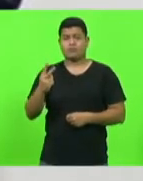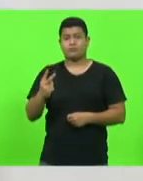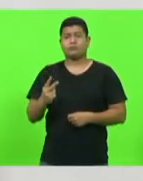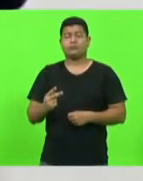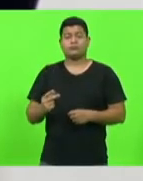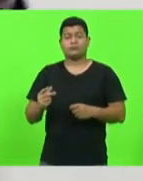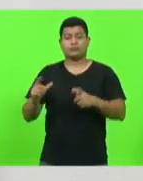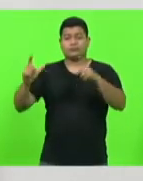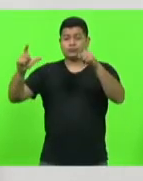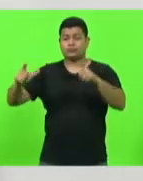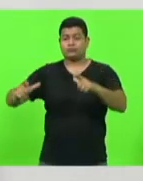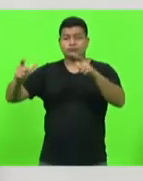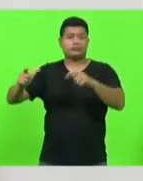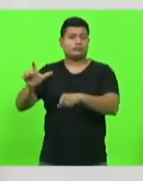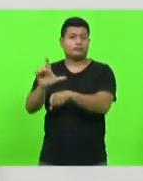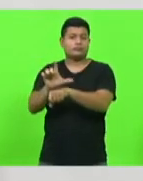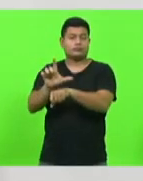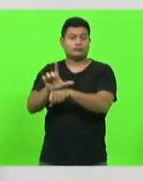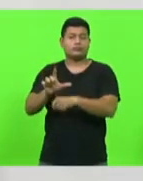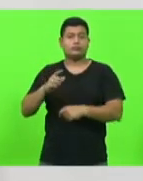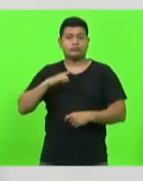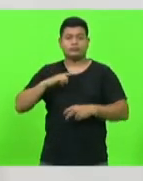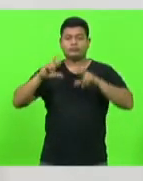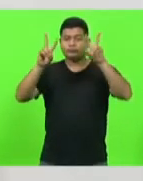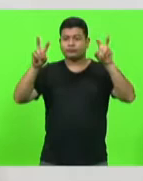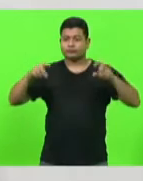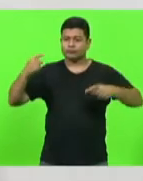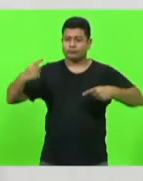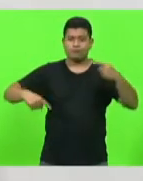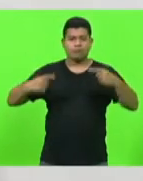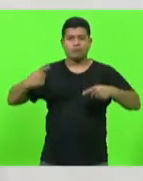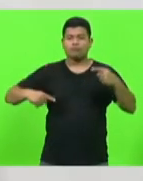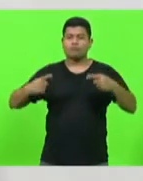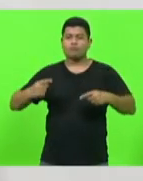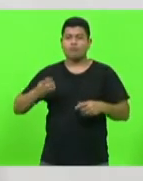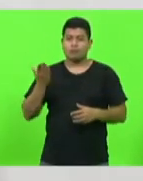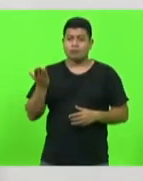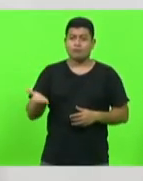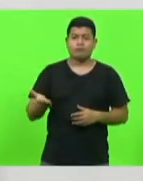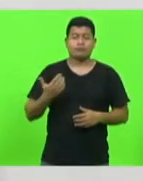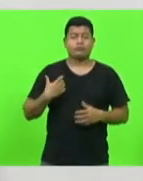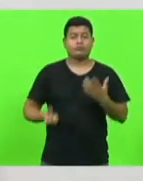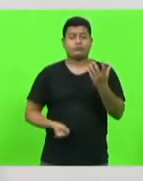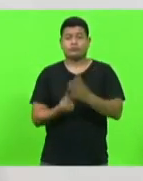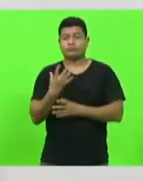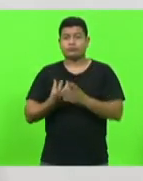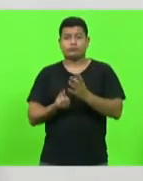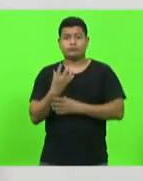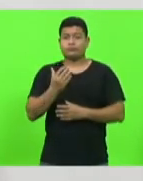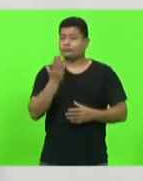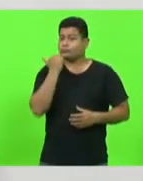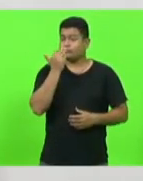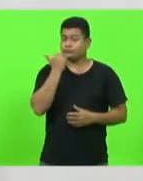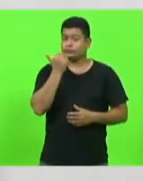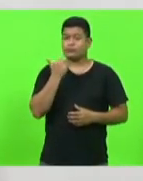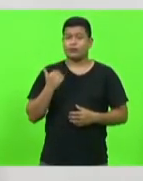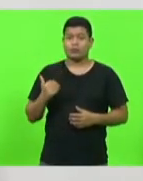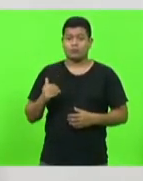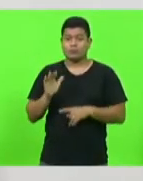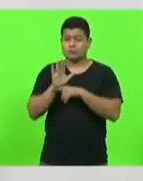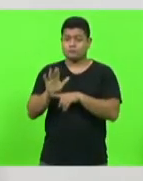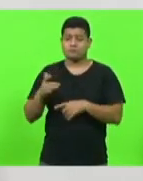será debatido essa temática toda que envolve a produção de alimento saudável.